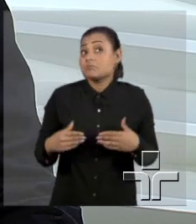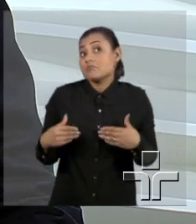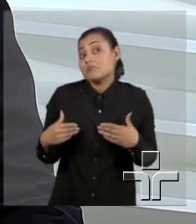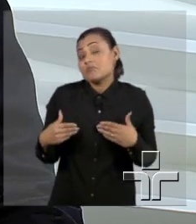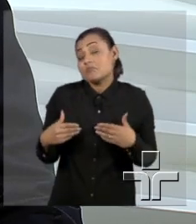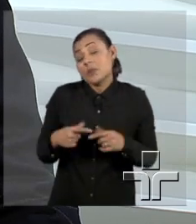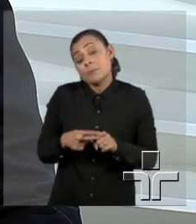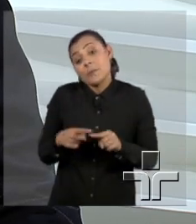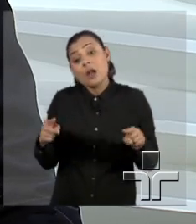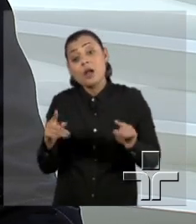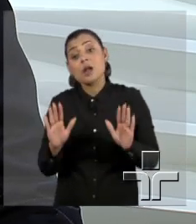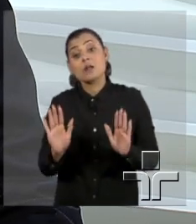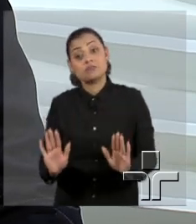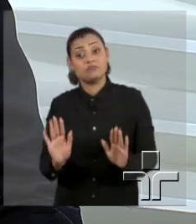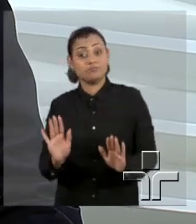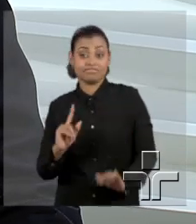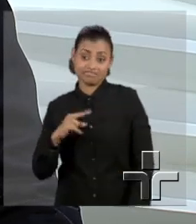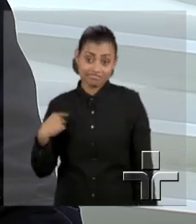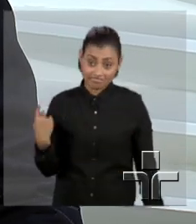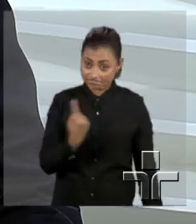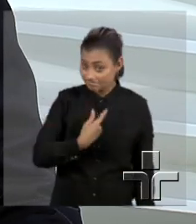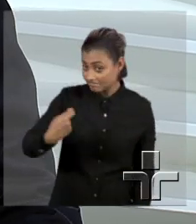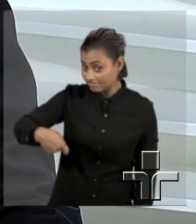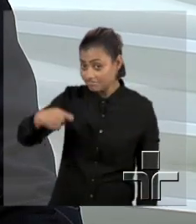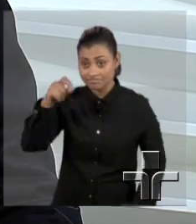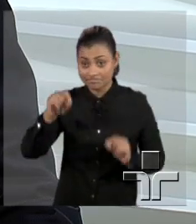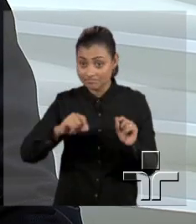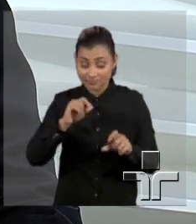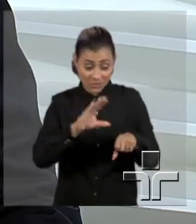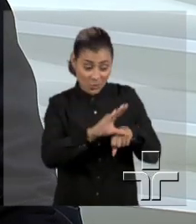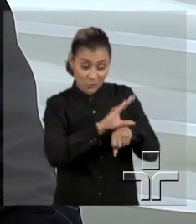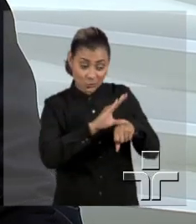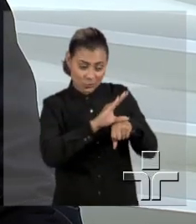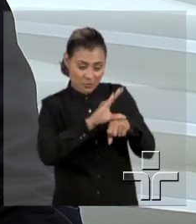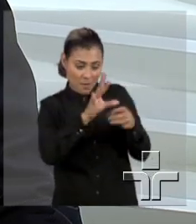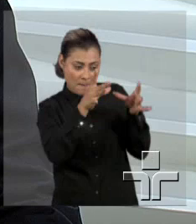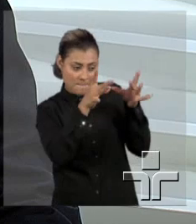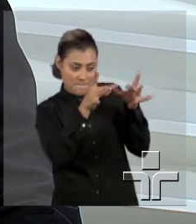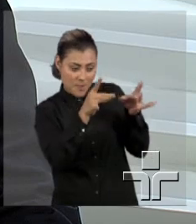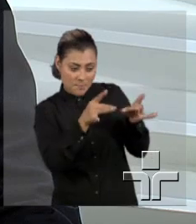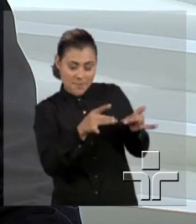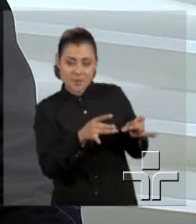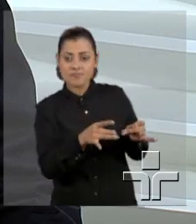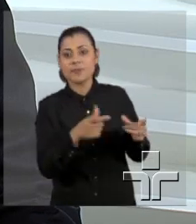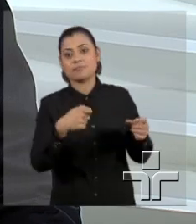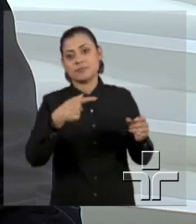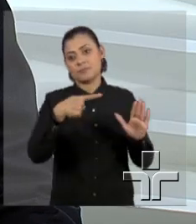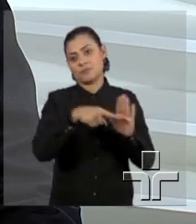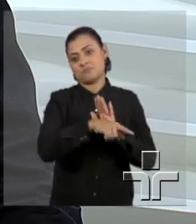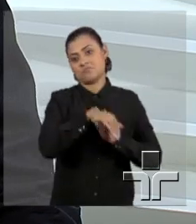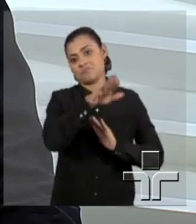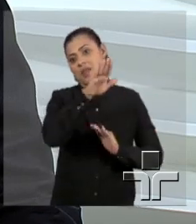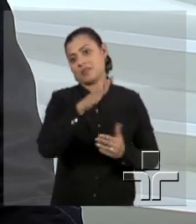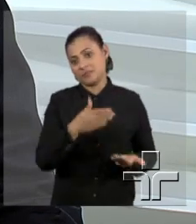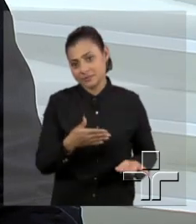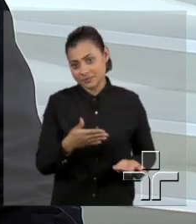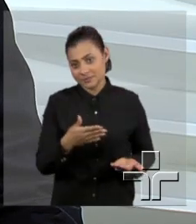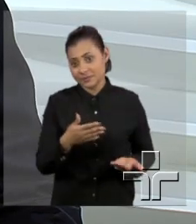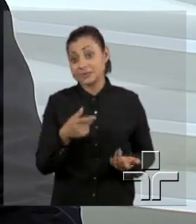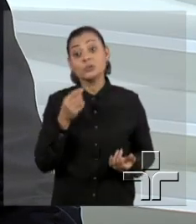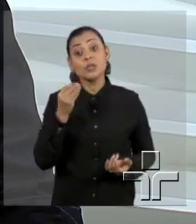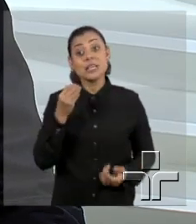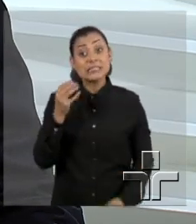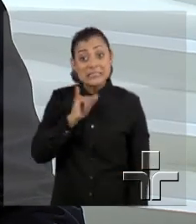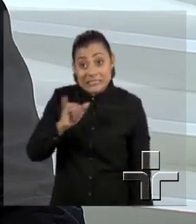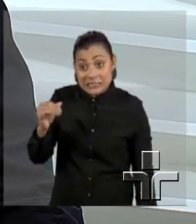Mas vamos falar sobre ela sempre mais e mais. Quem sabe a água mole em pedra